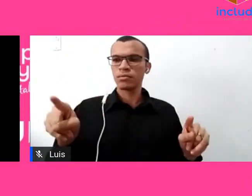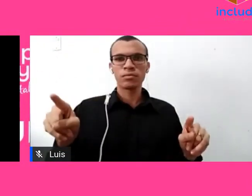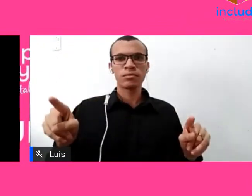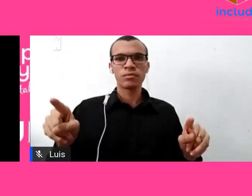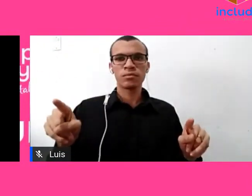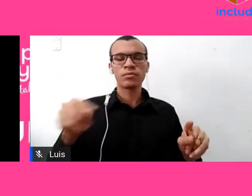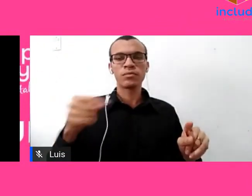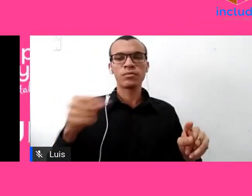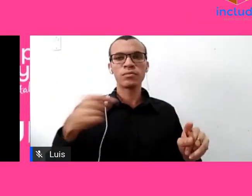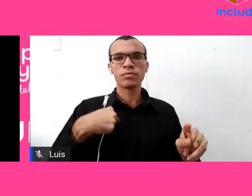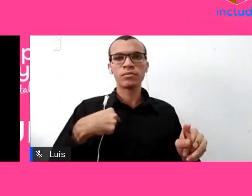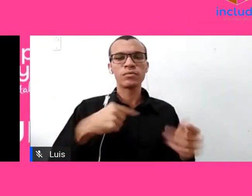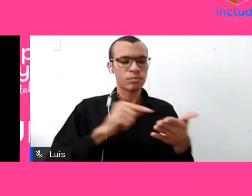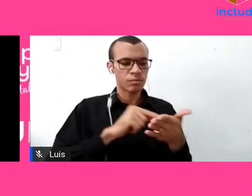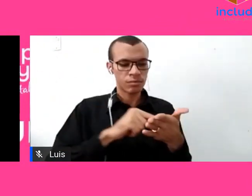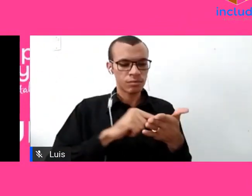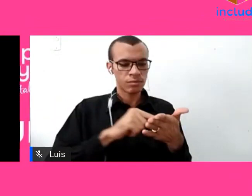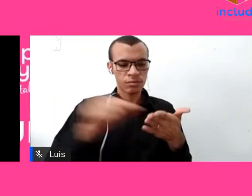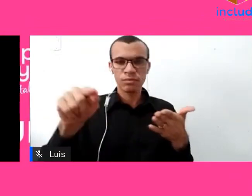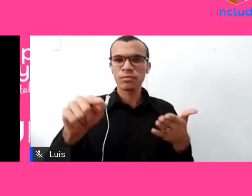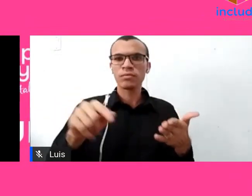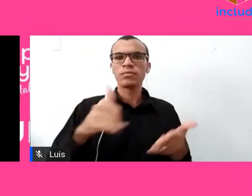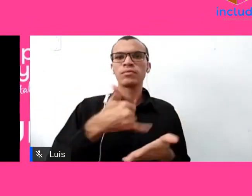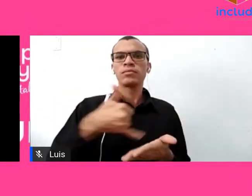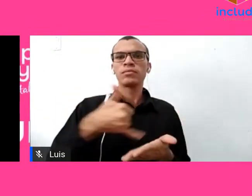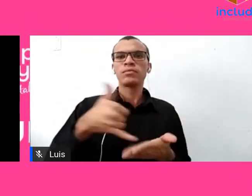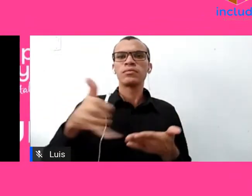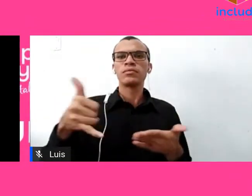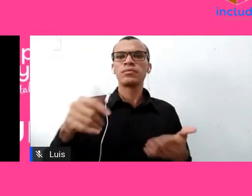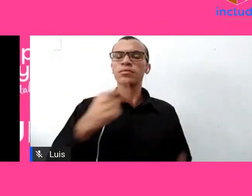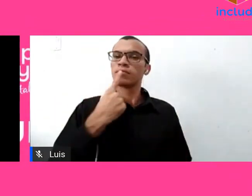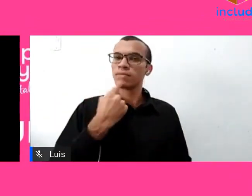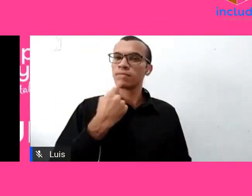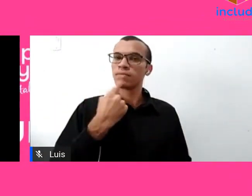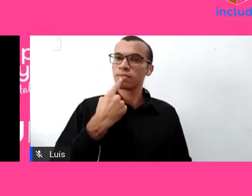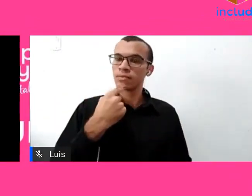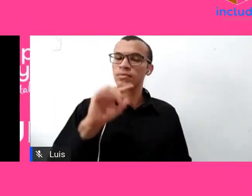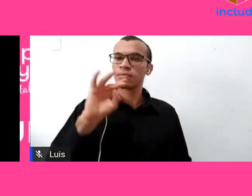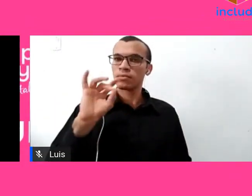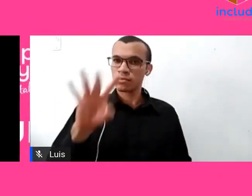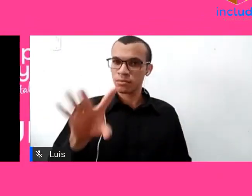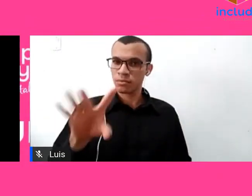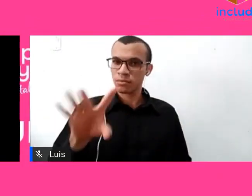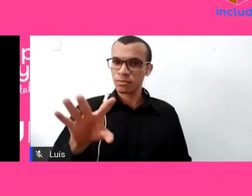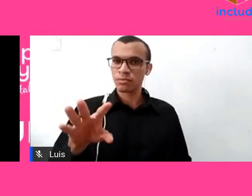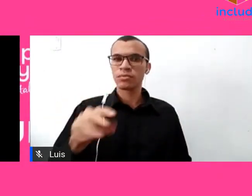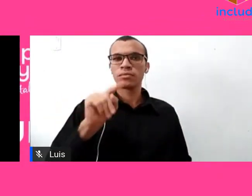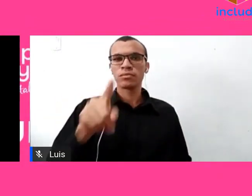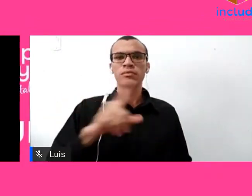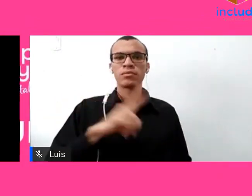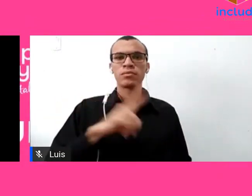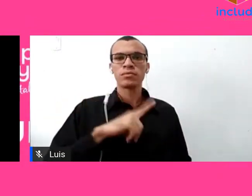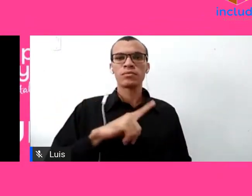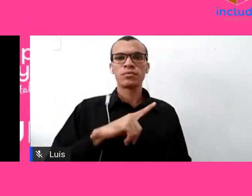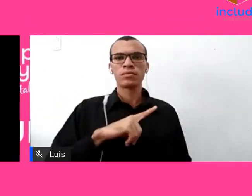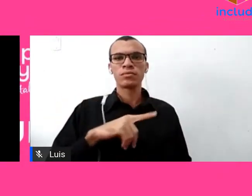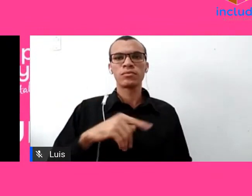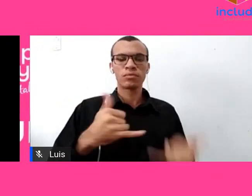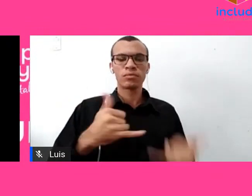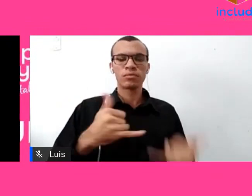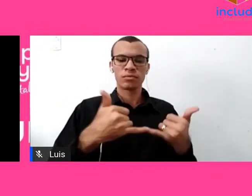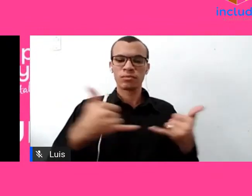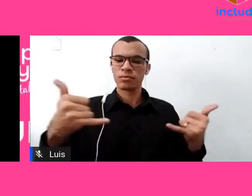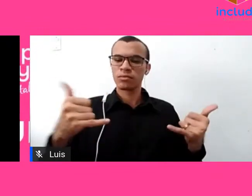com uma caneta vermelha, mas apenas aonde está tracejado com